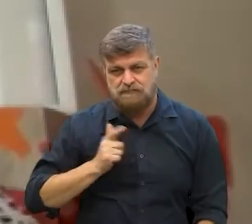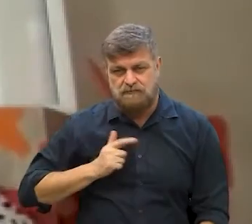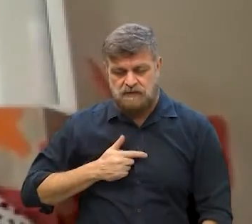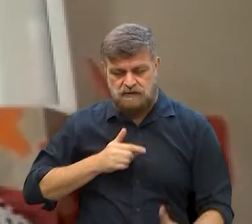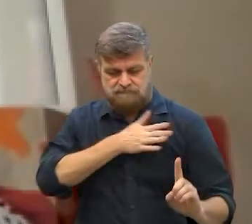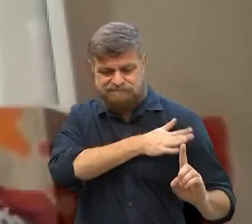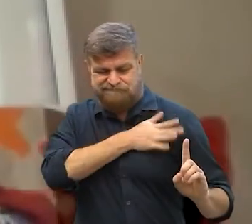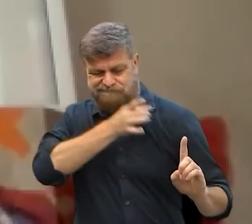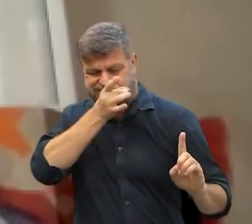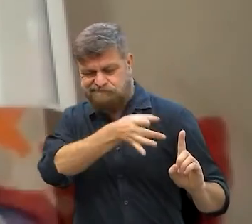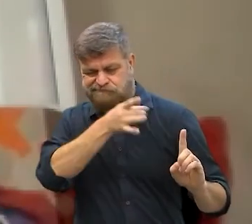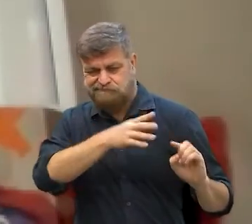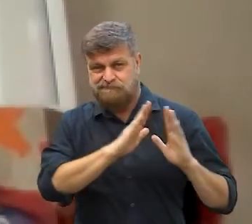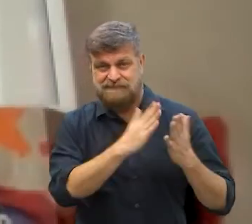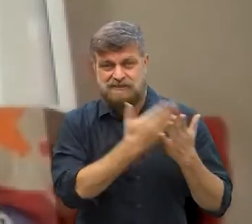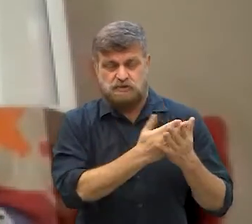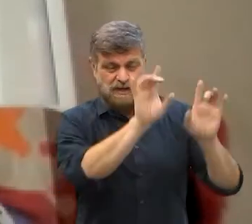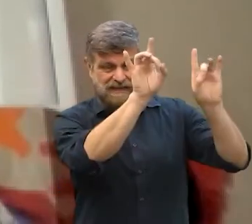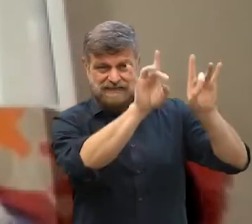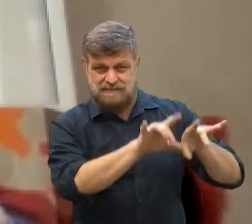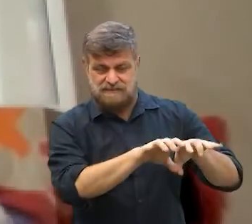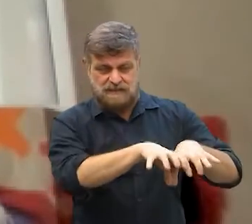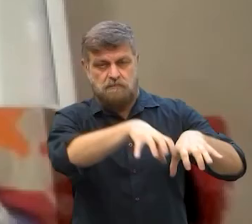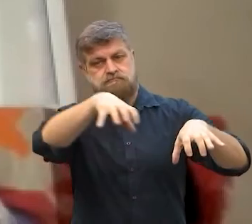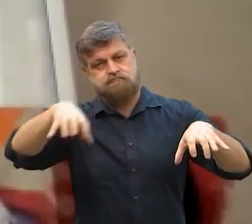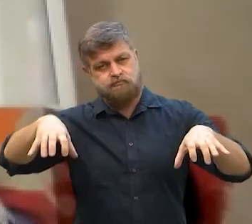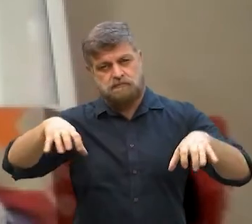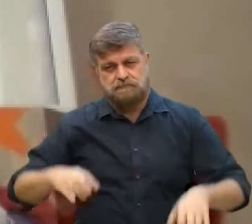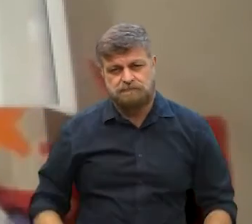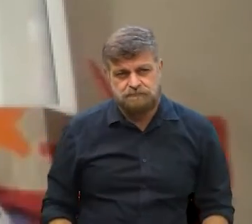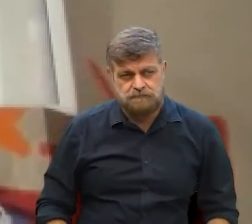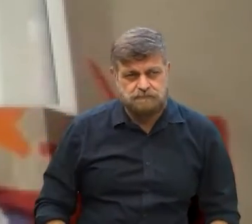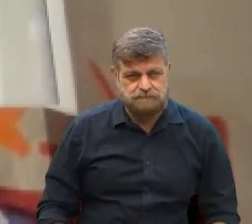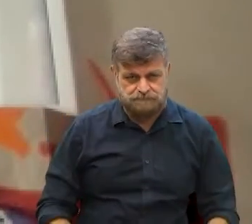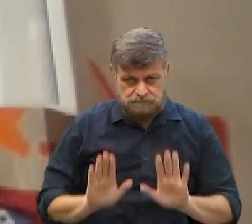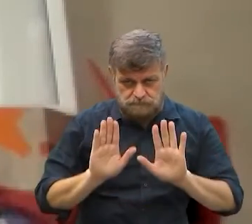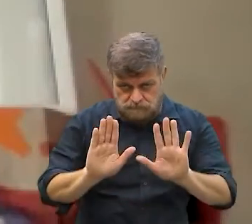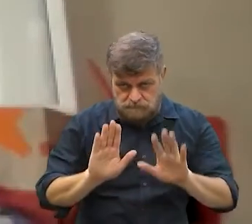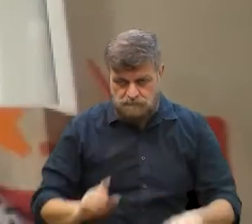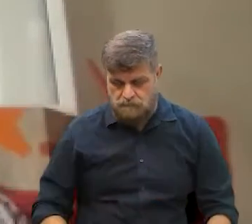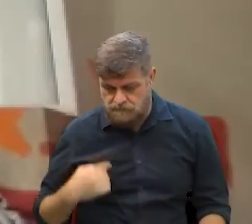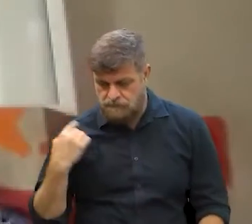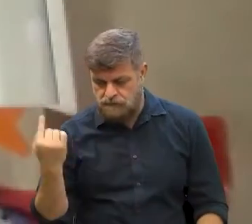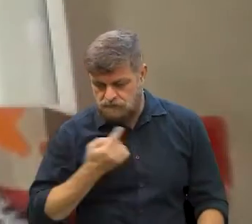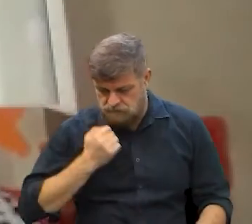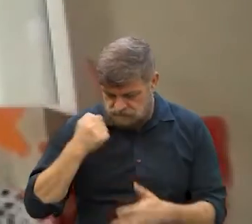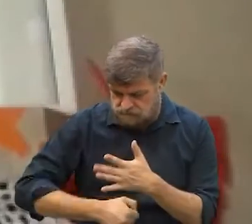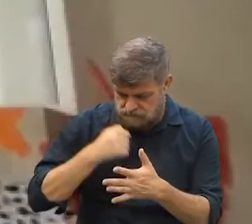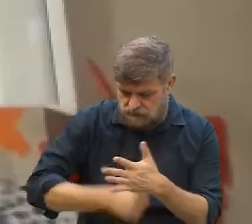dessas pessoas nas escolas especiais, mas, por isso mesmo, nós estamos na